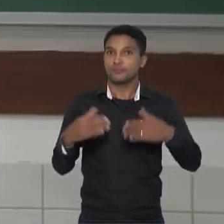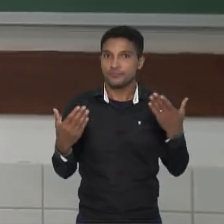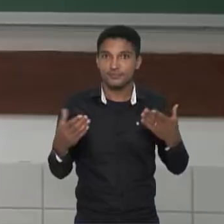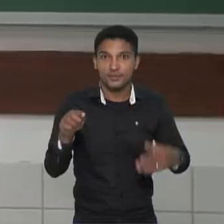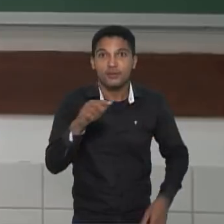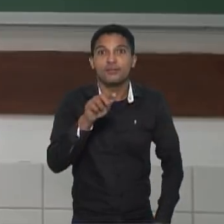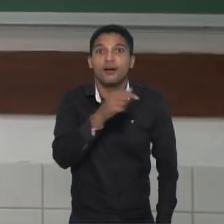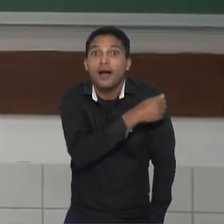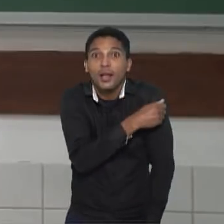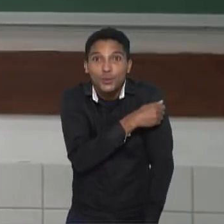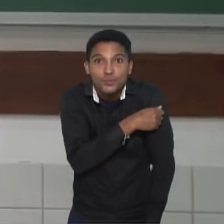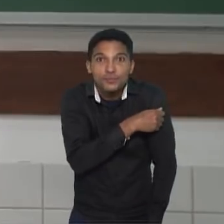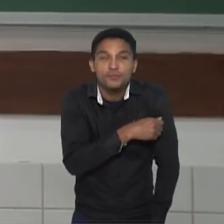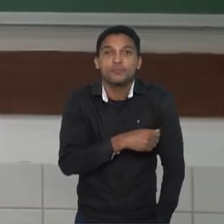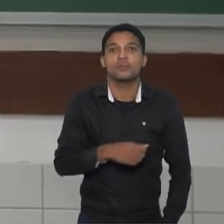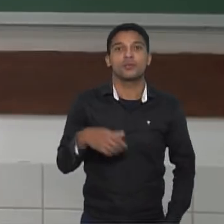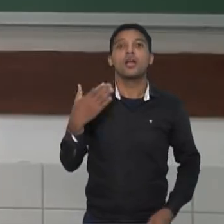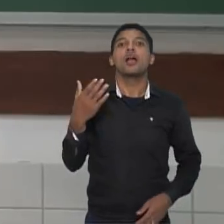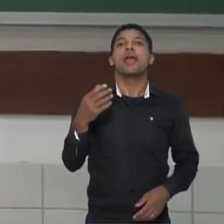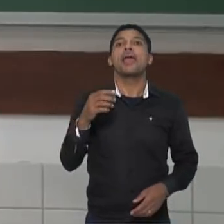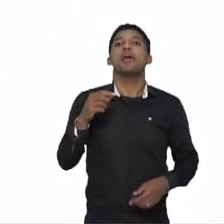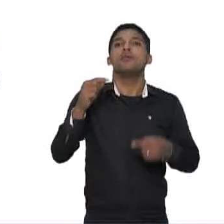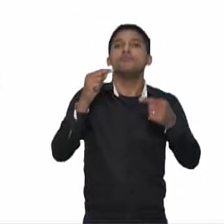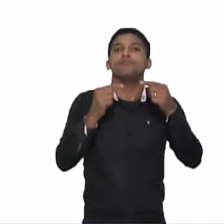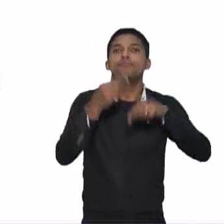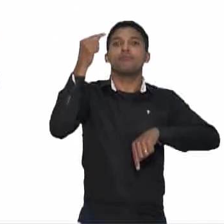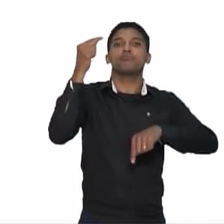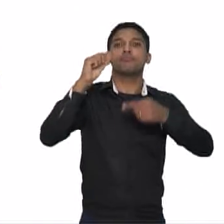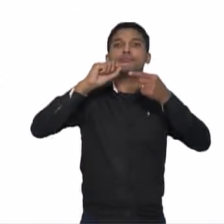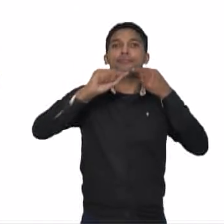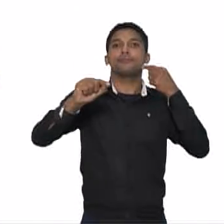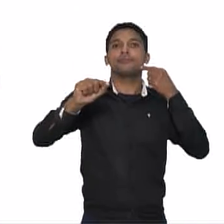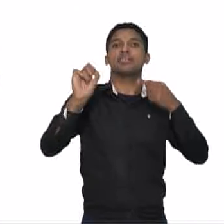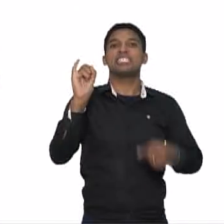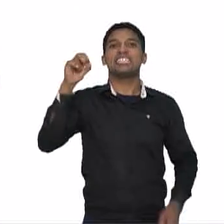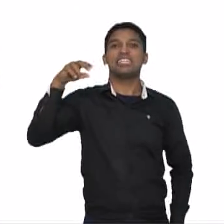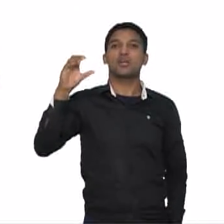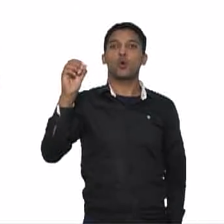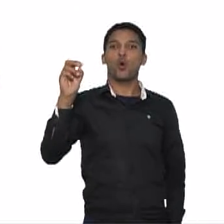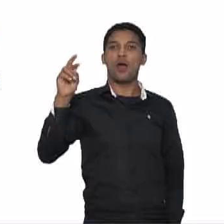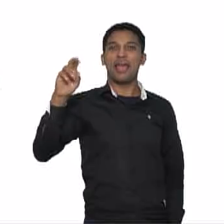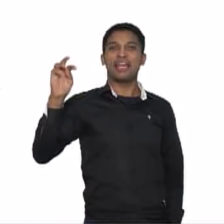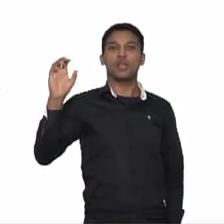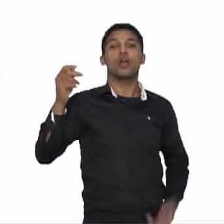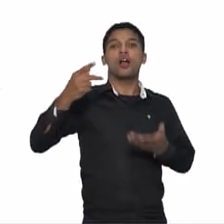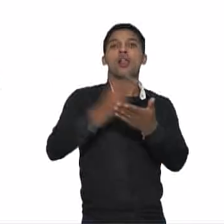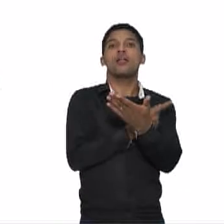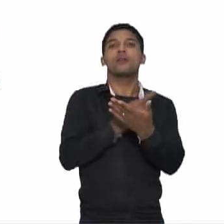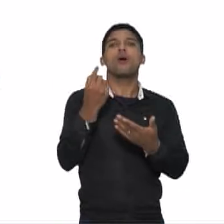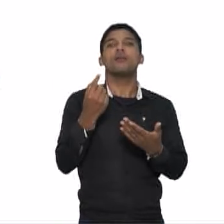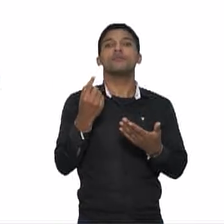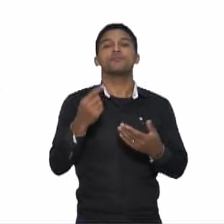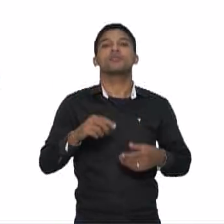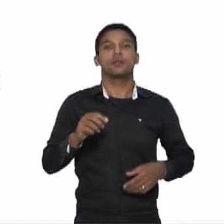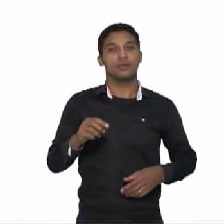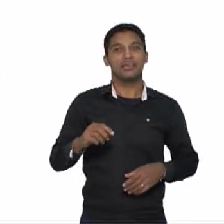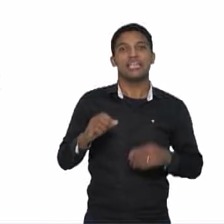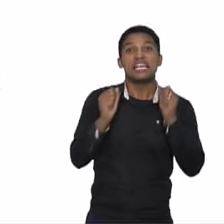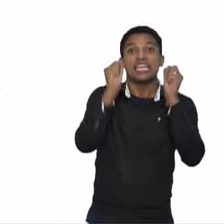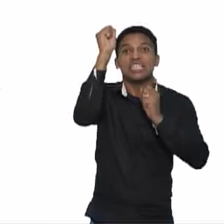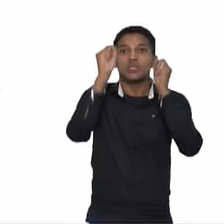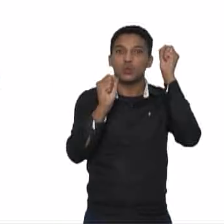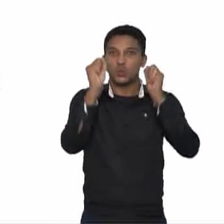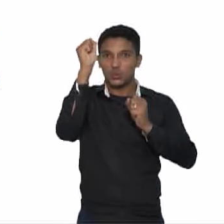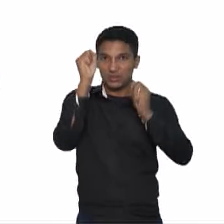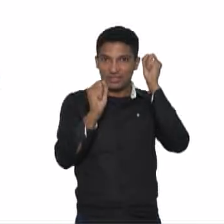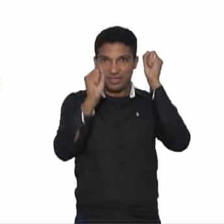E aí, gente, é incorreto afirmar que o descarte de resíduos por parte das indústrias é necessário, então